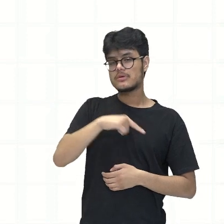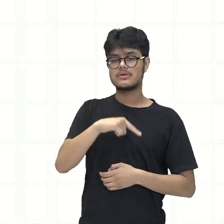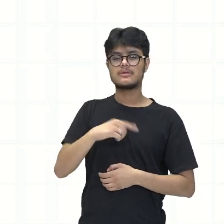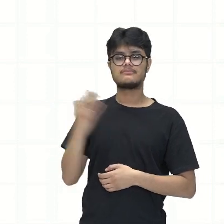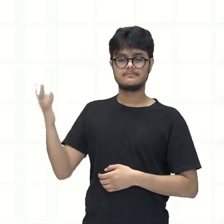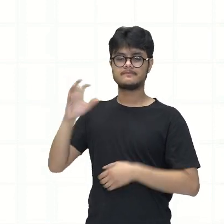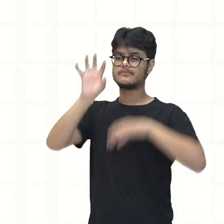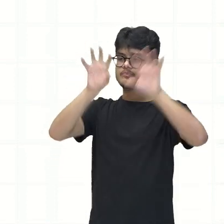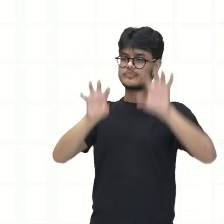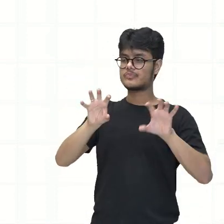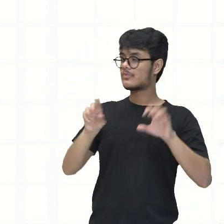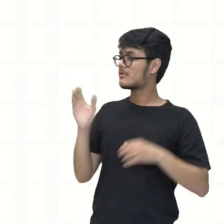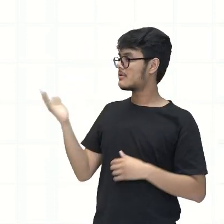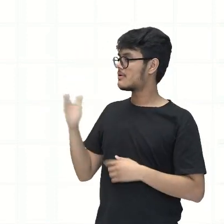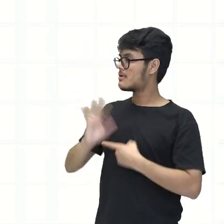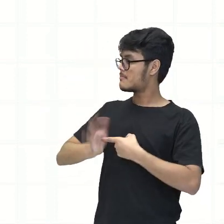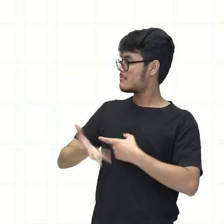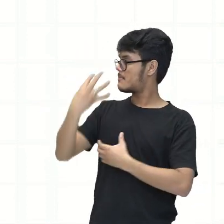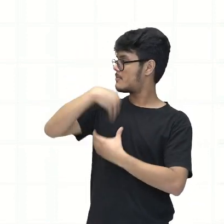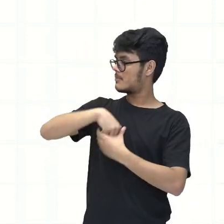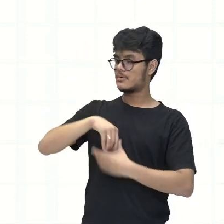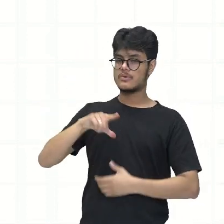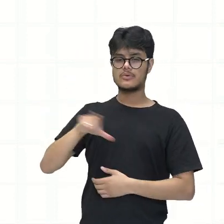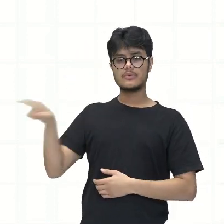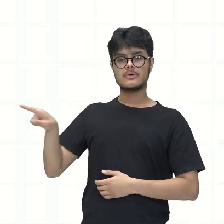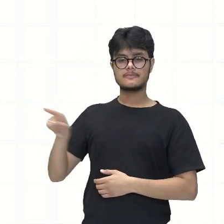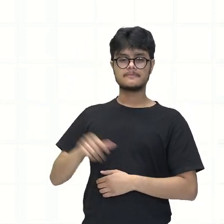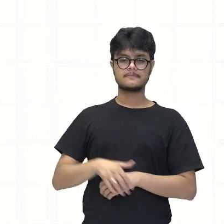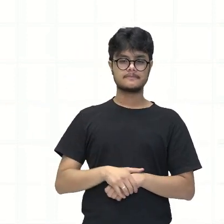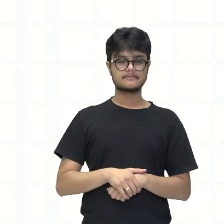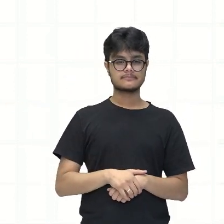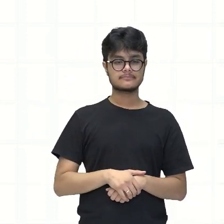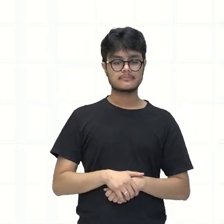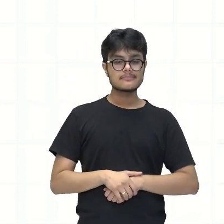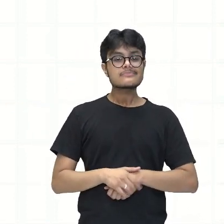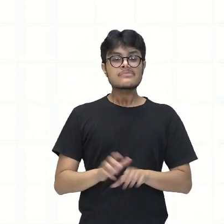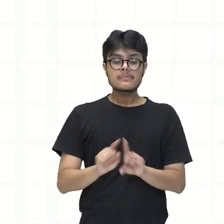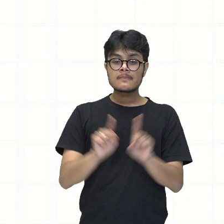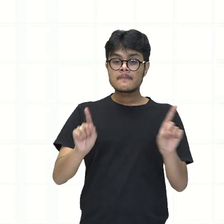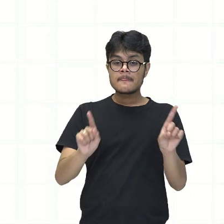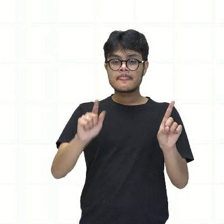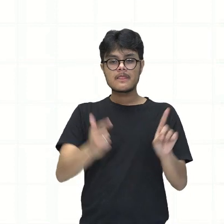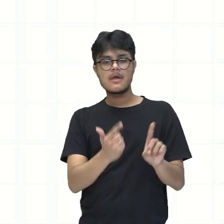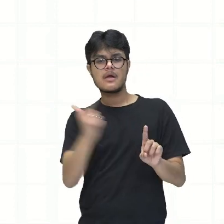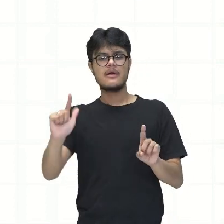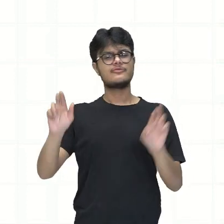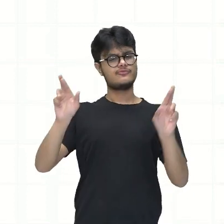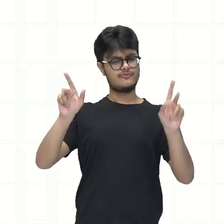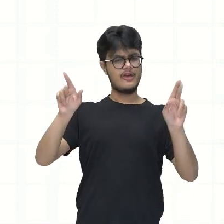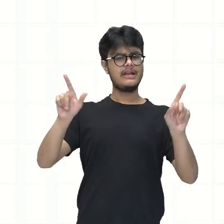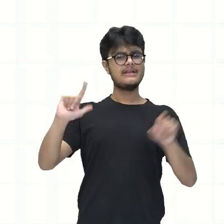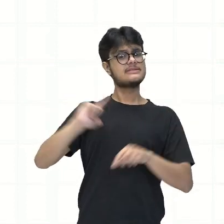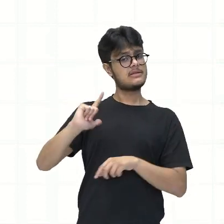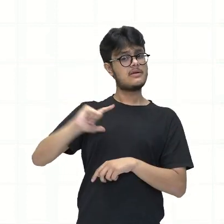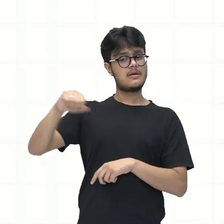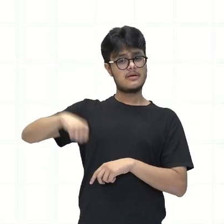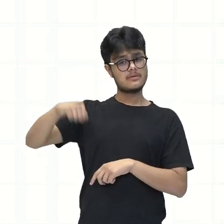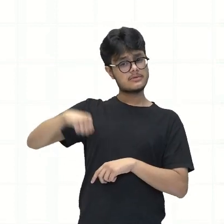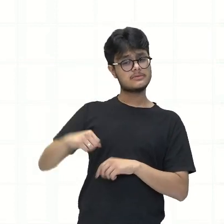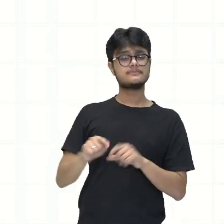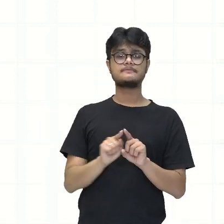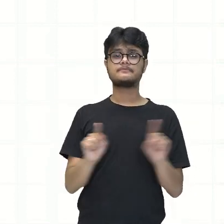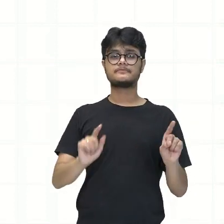estrutura básica de um motor de combustão interna. Mas vocês viram que nós temos diferenças, né? Nós vimos